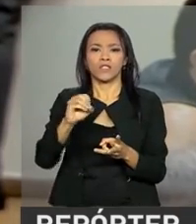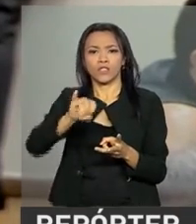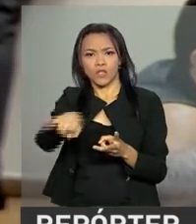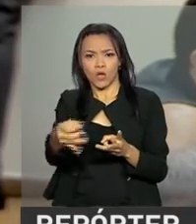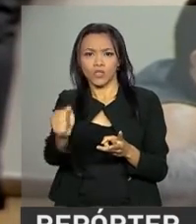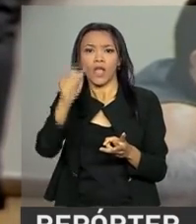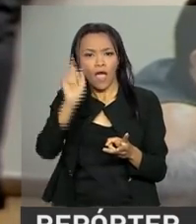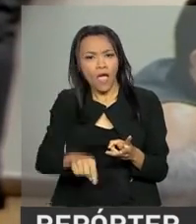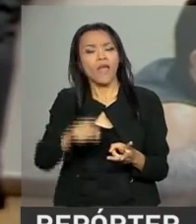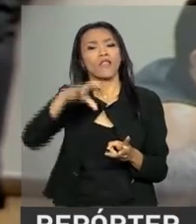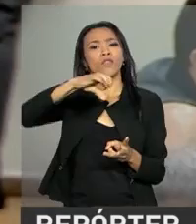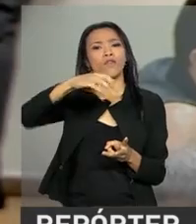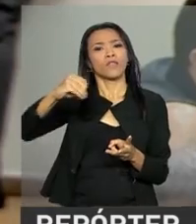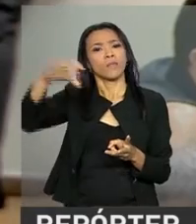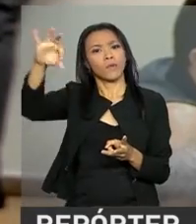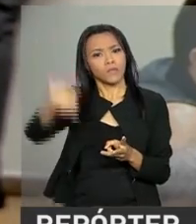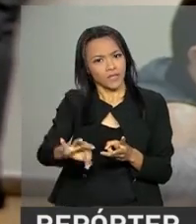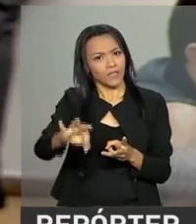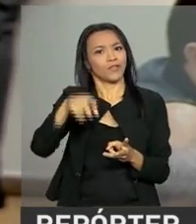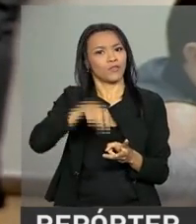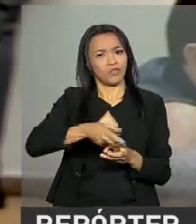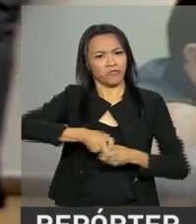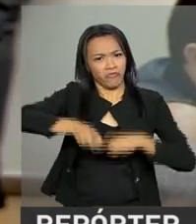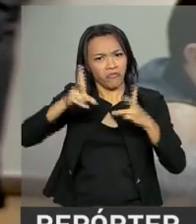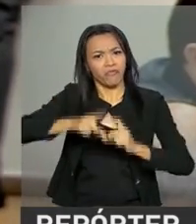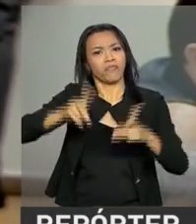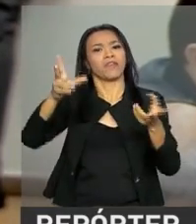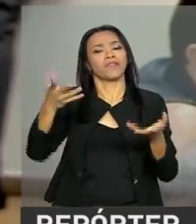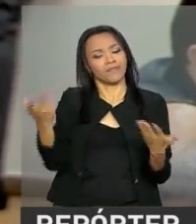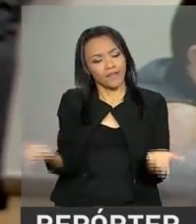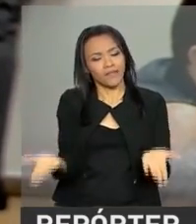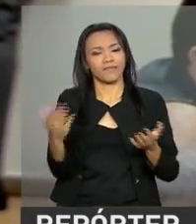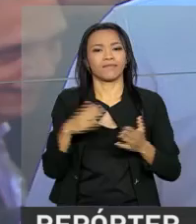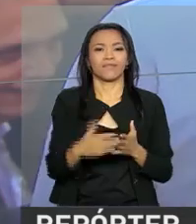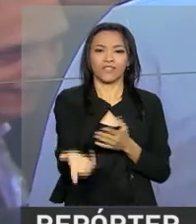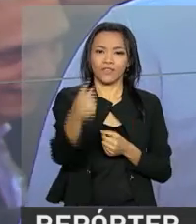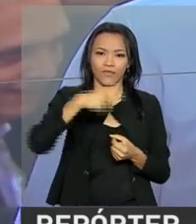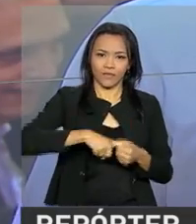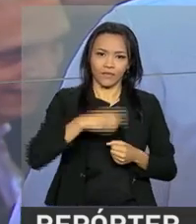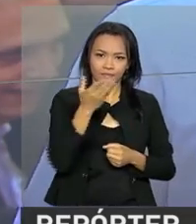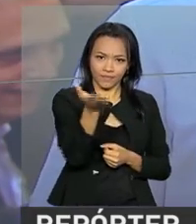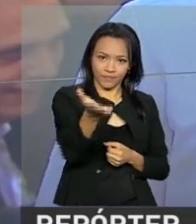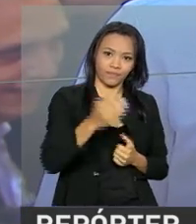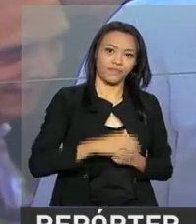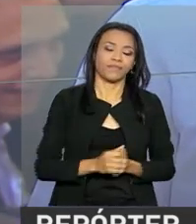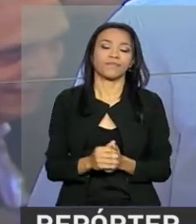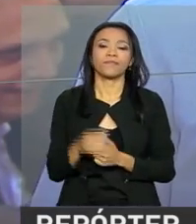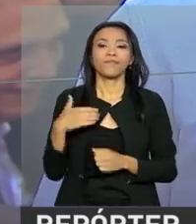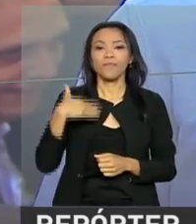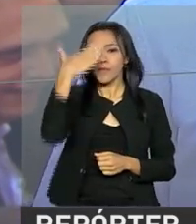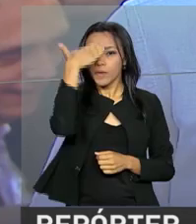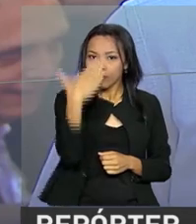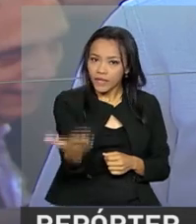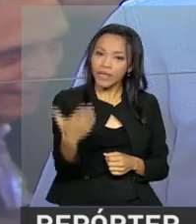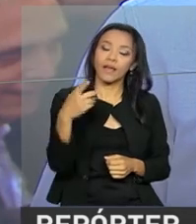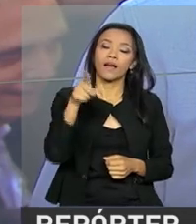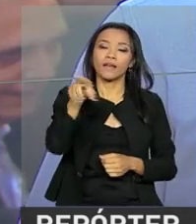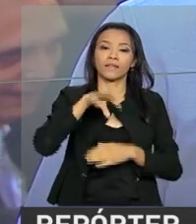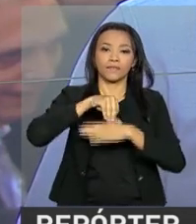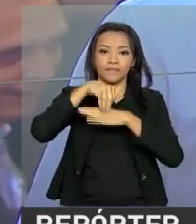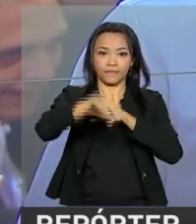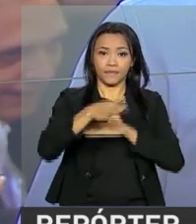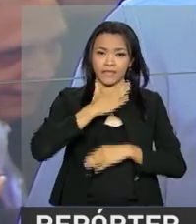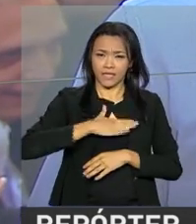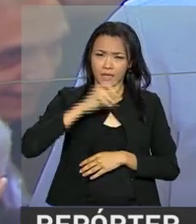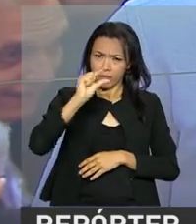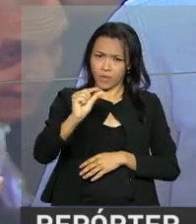90% da produção agrícola nacional. Renatinha, era isso e a gente volta com você aí no estúdio. Obrigada, Leonardo, pelas suas informações.